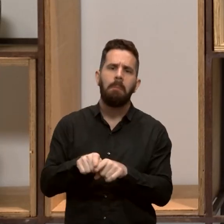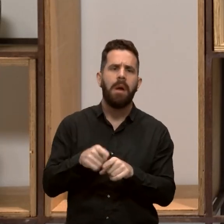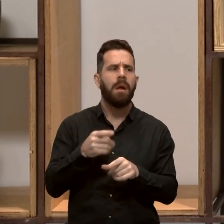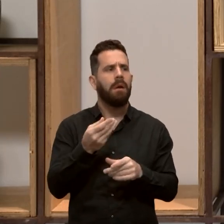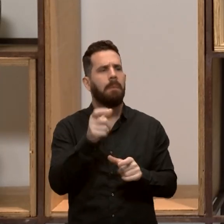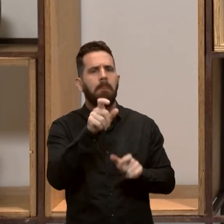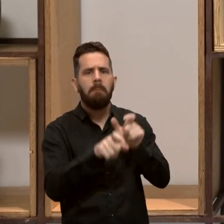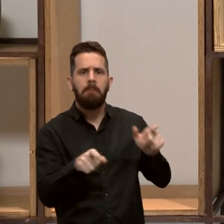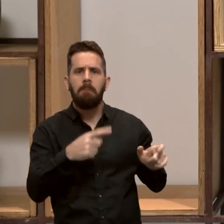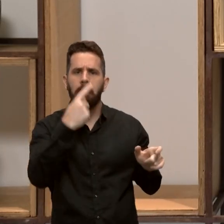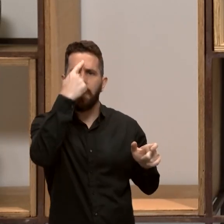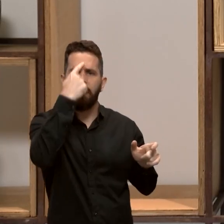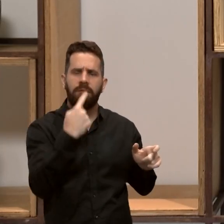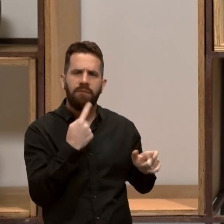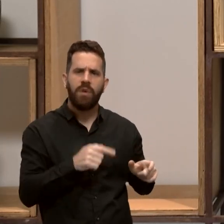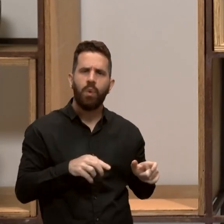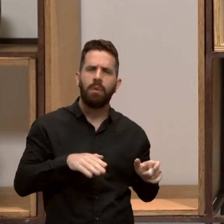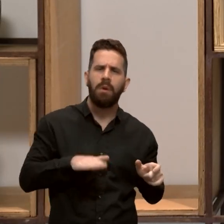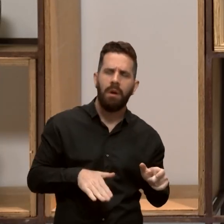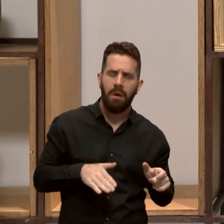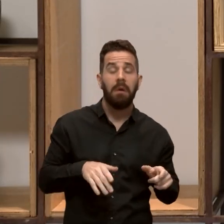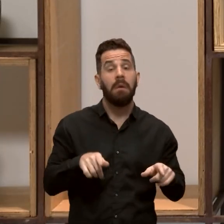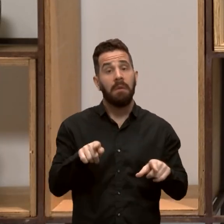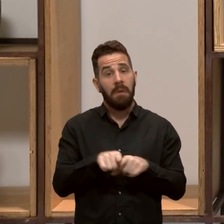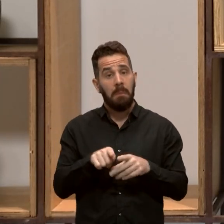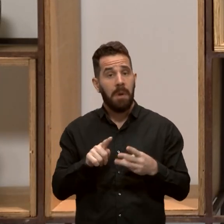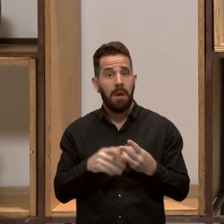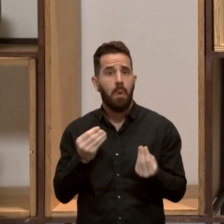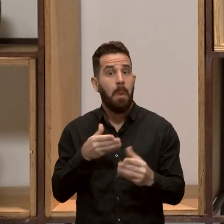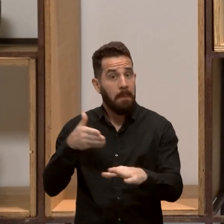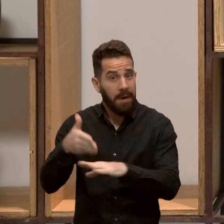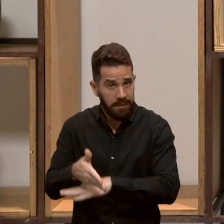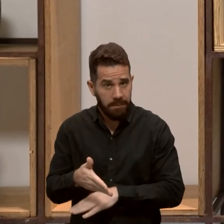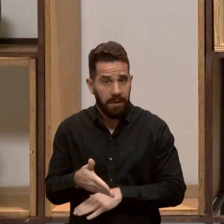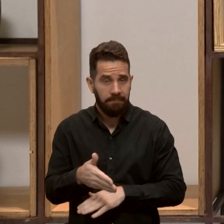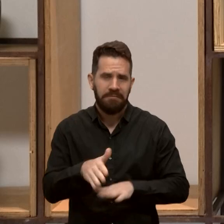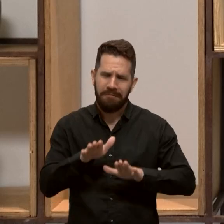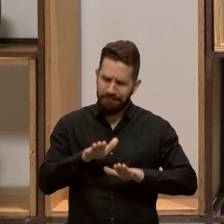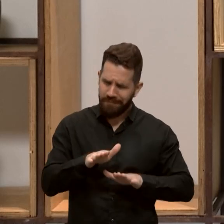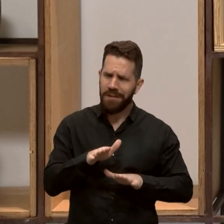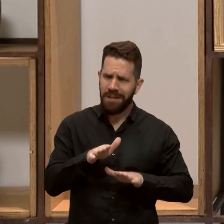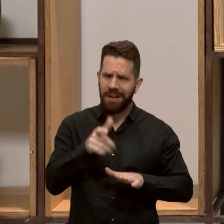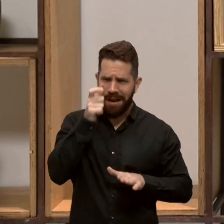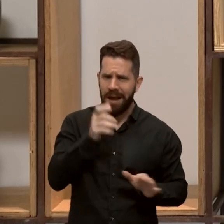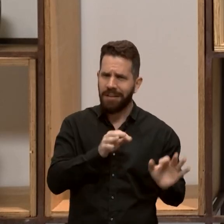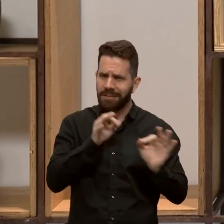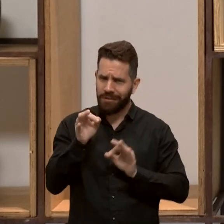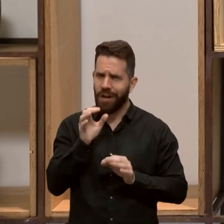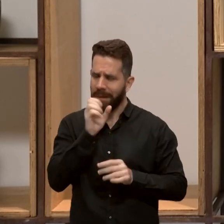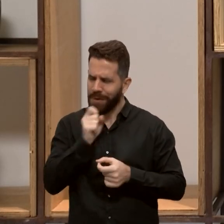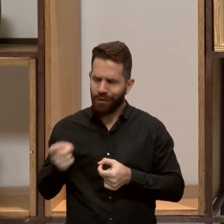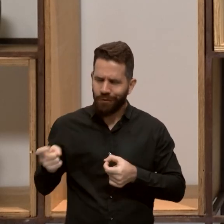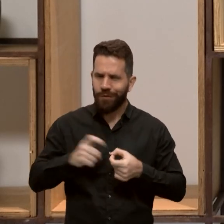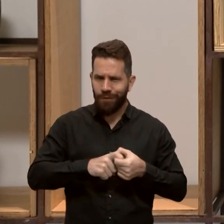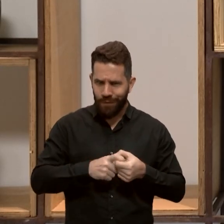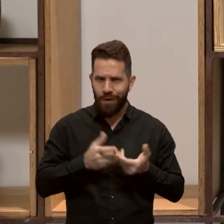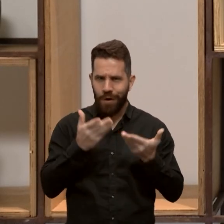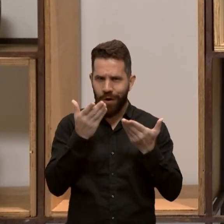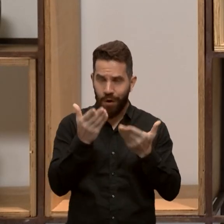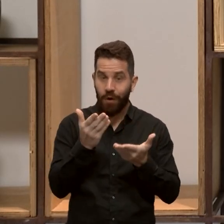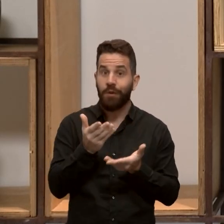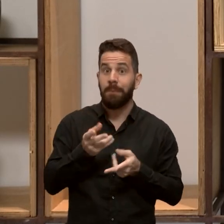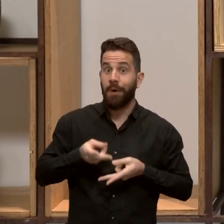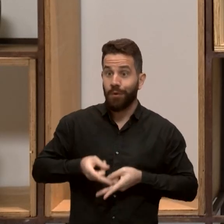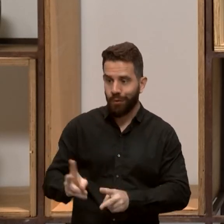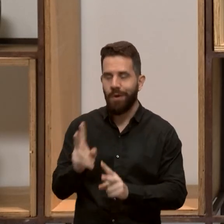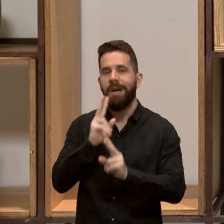público que está sendo atingido por ele, e também até mesmo como participar dele. Então, fique conosco que daqui a pouco o Mundo UFG volta para